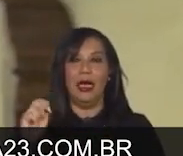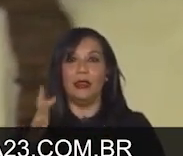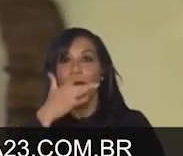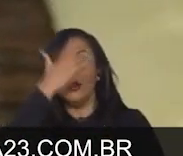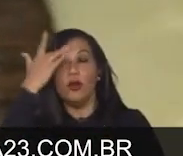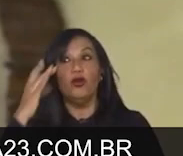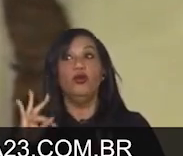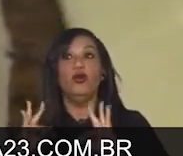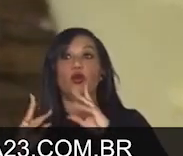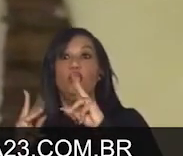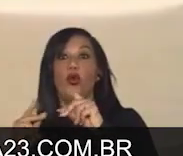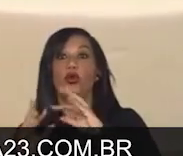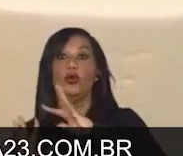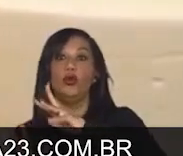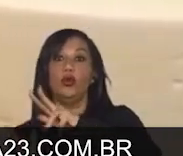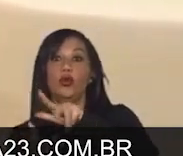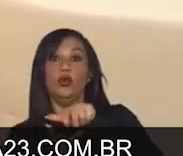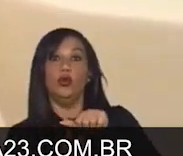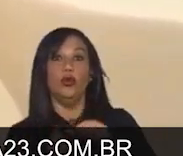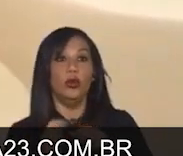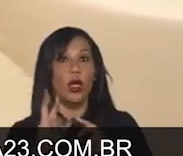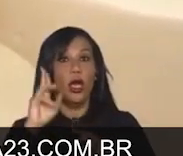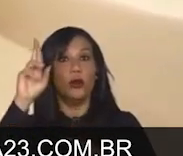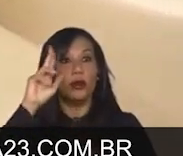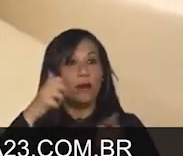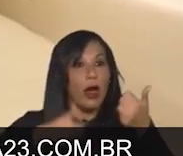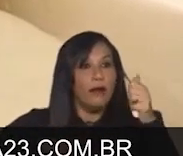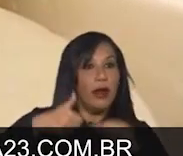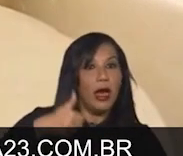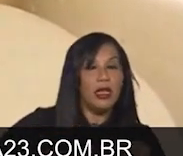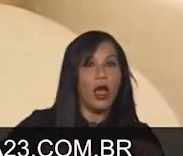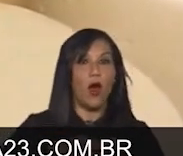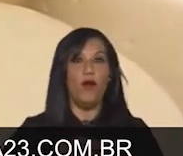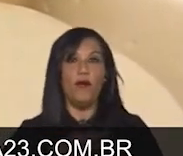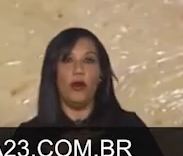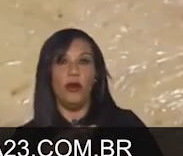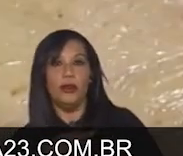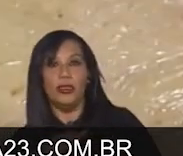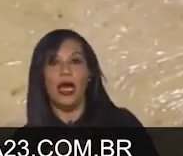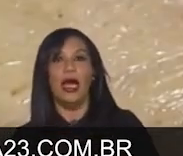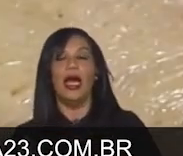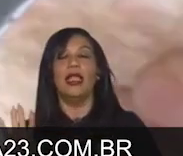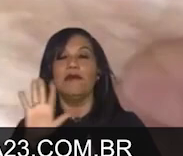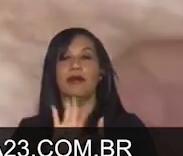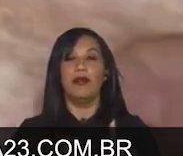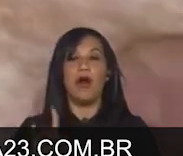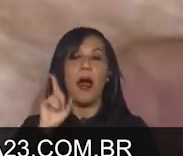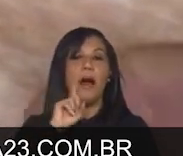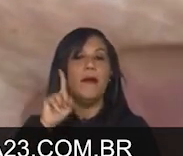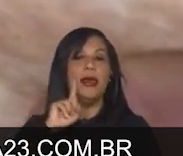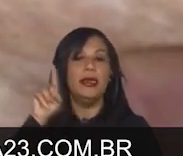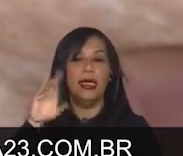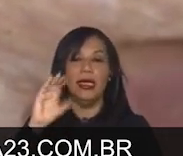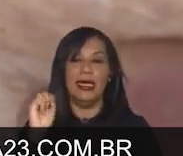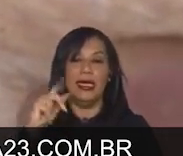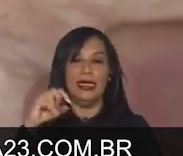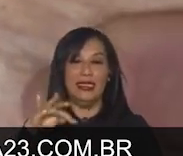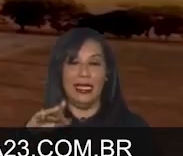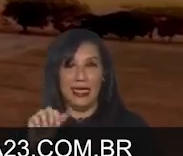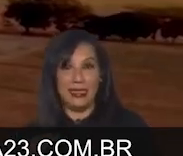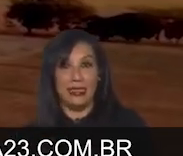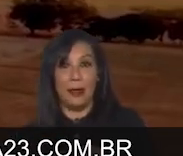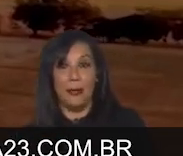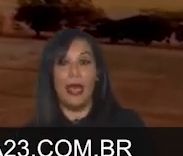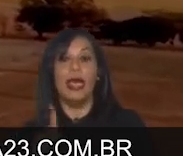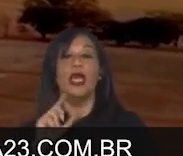países, responsáveis por avaliarem os produtos de forma voluntária na plataforma americana. Além da canastra, Minas conta com